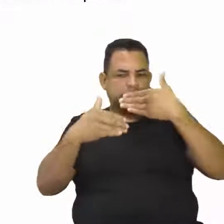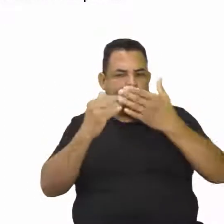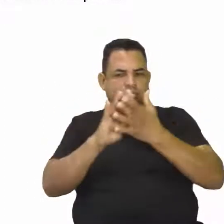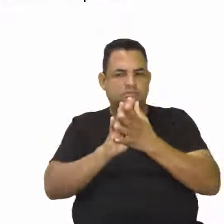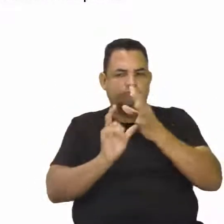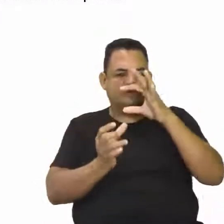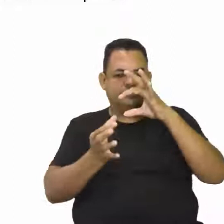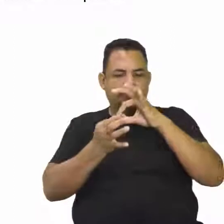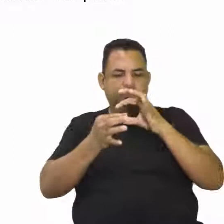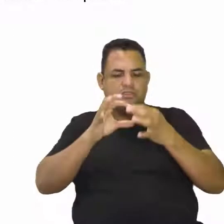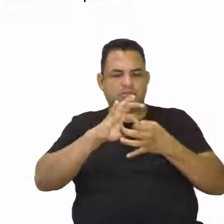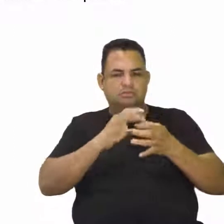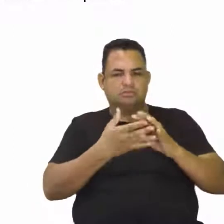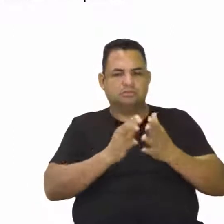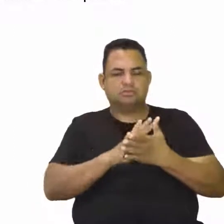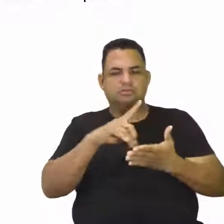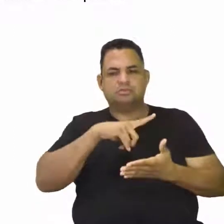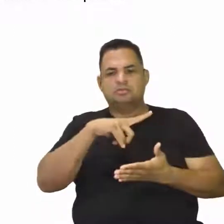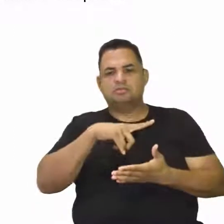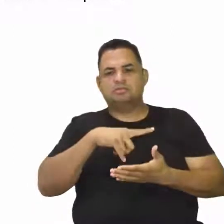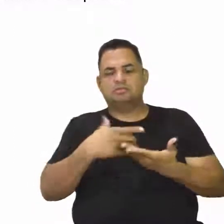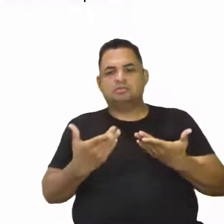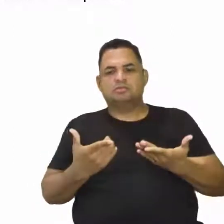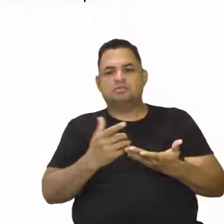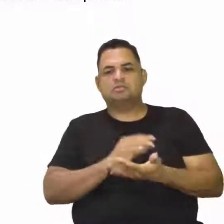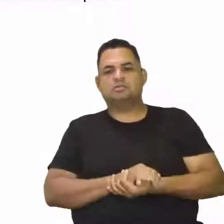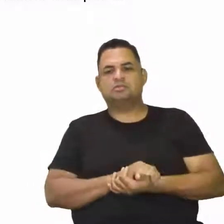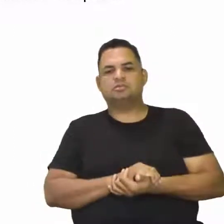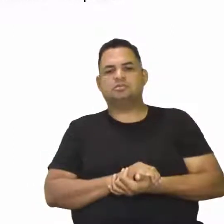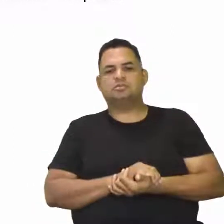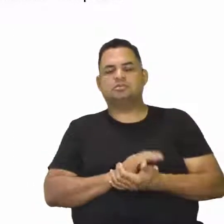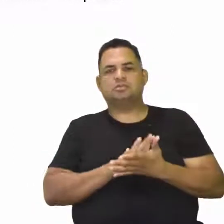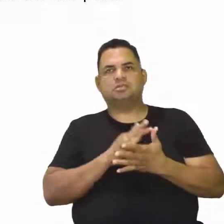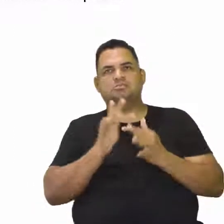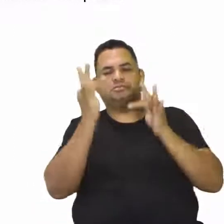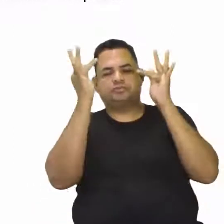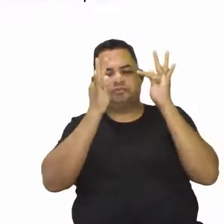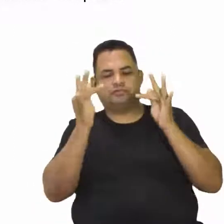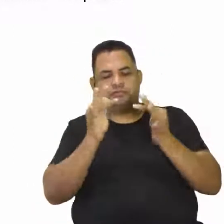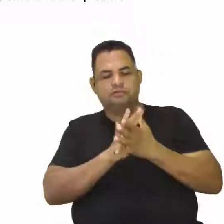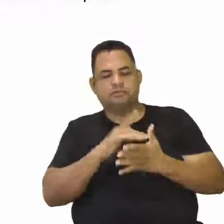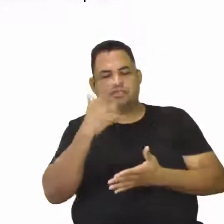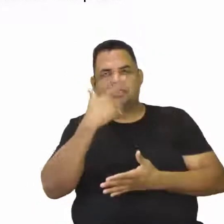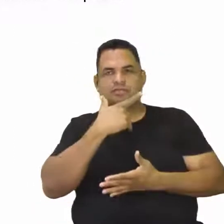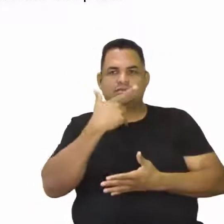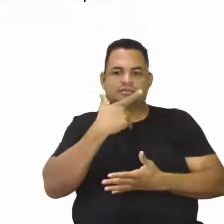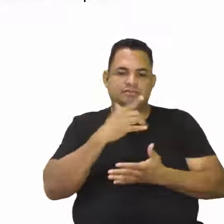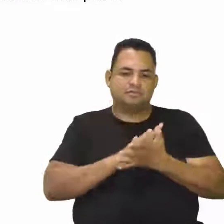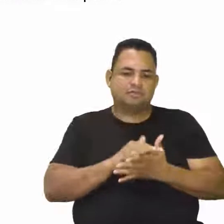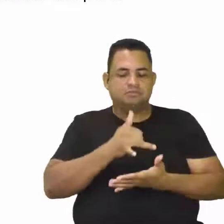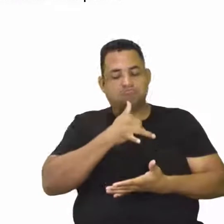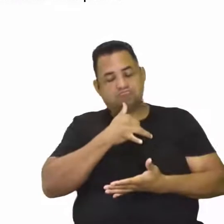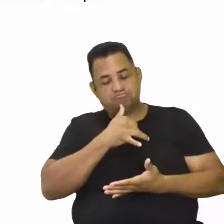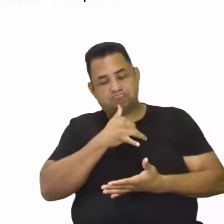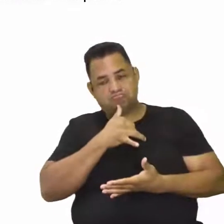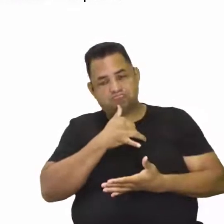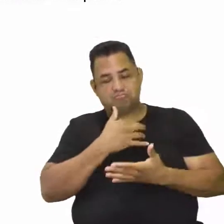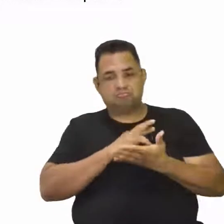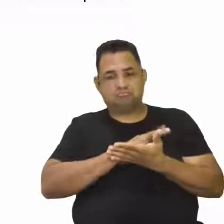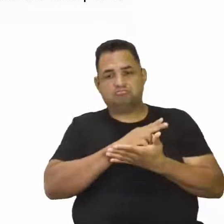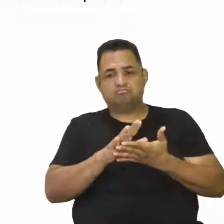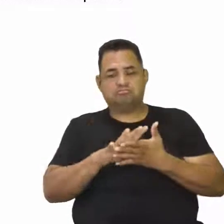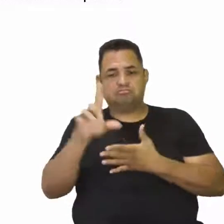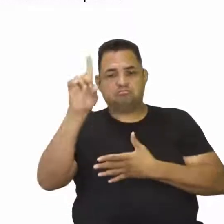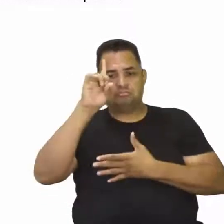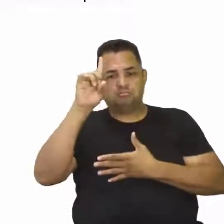se interligando. Dentre elas tem... coisas felizes, coisas engraçadas, coisas tristes, coisas